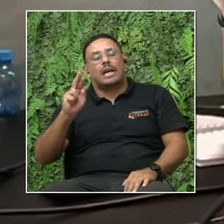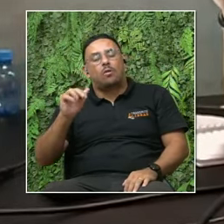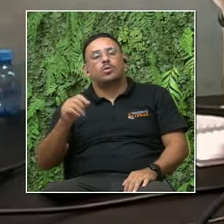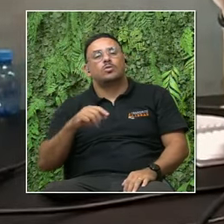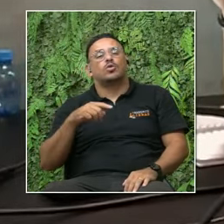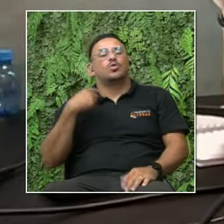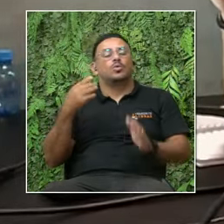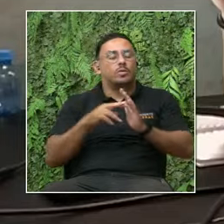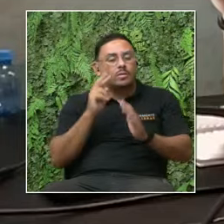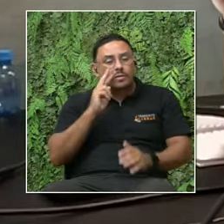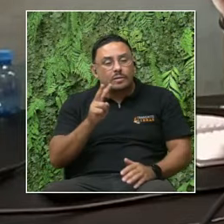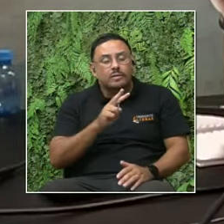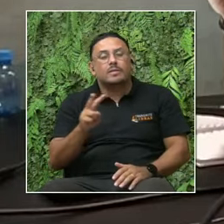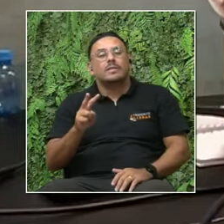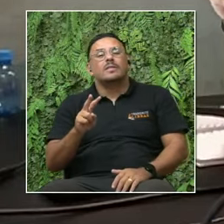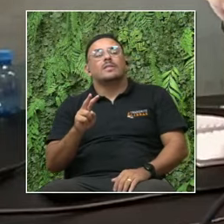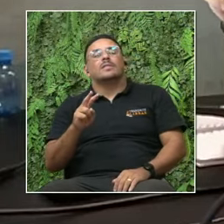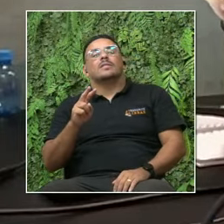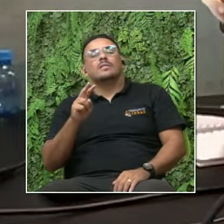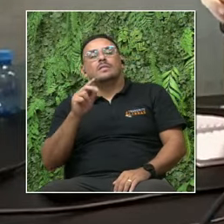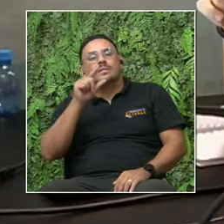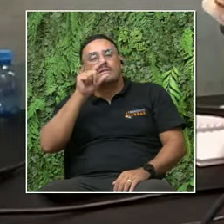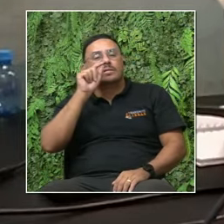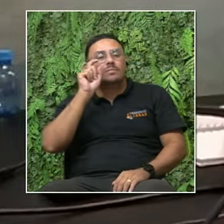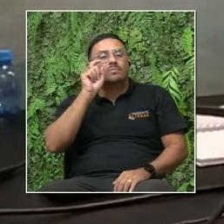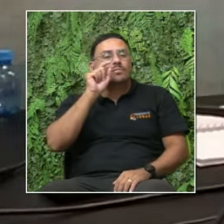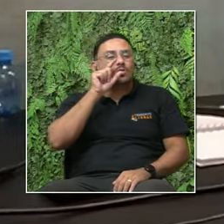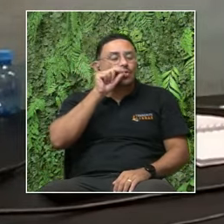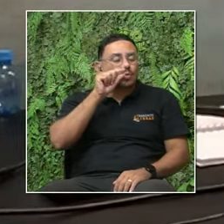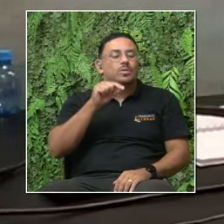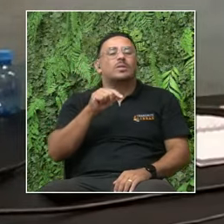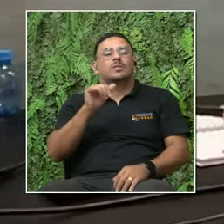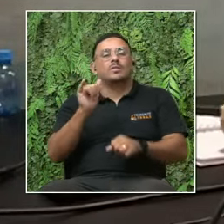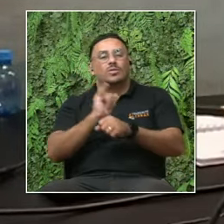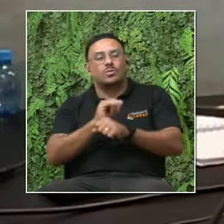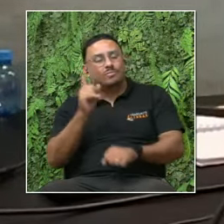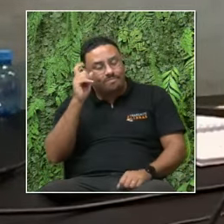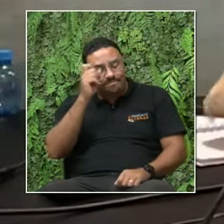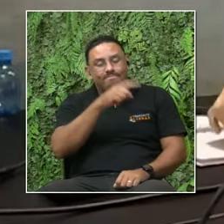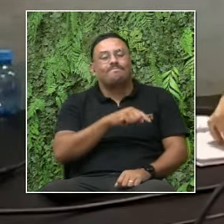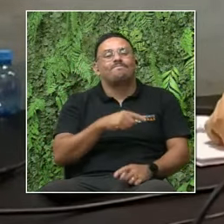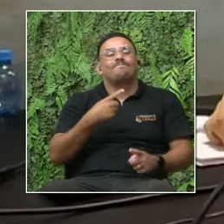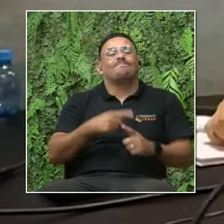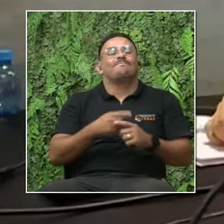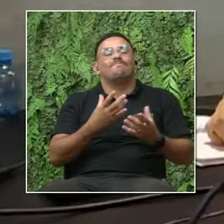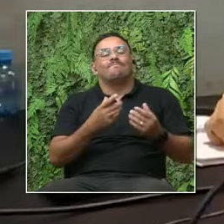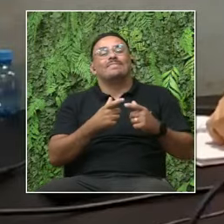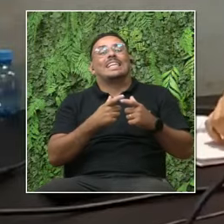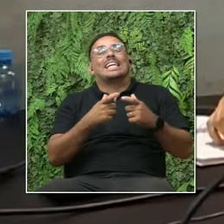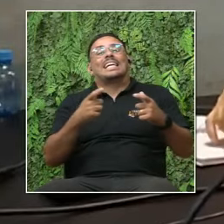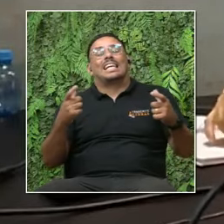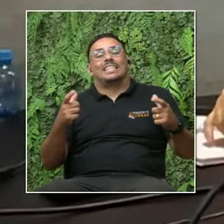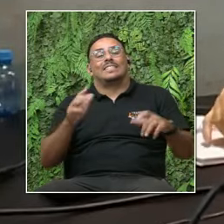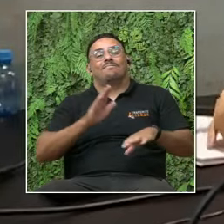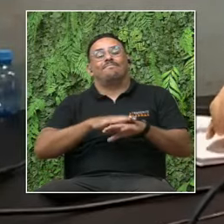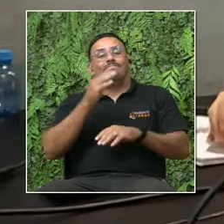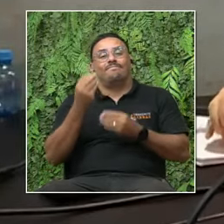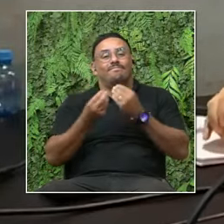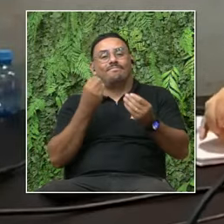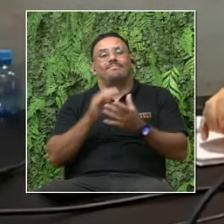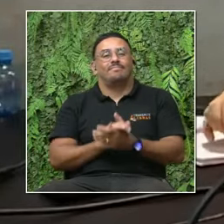Ronaldinho Gaúcho no no Twitter no YouTube cara é difícil porque era muito grande era mágico demais